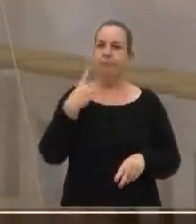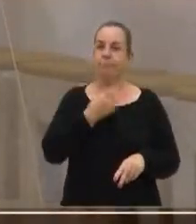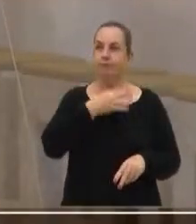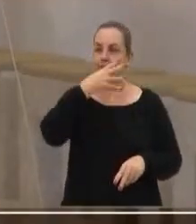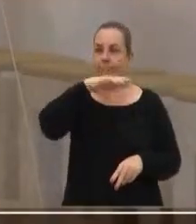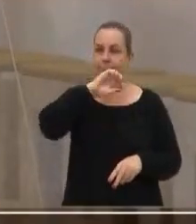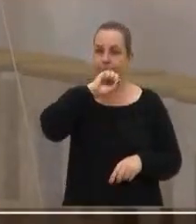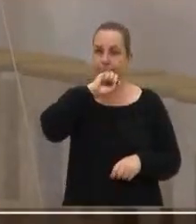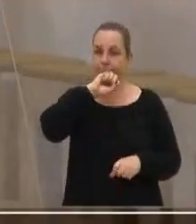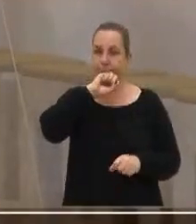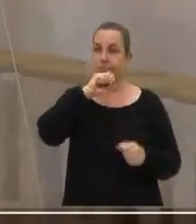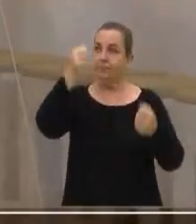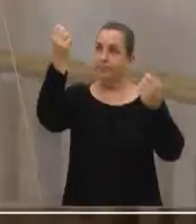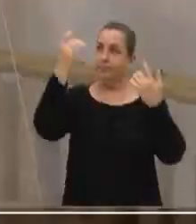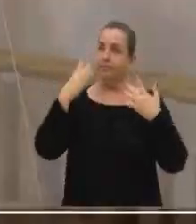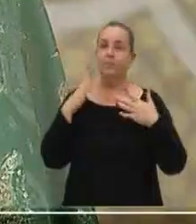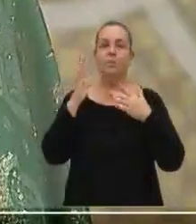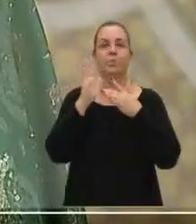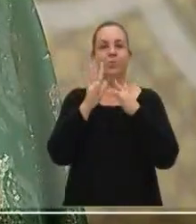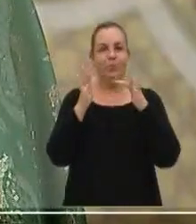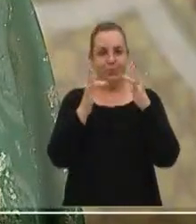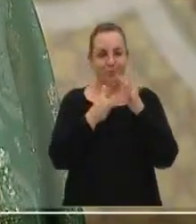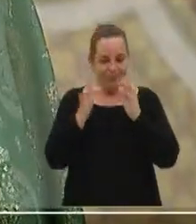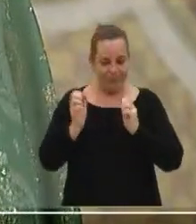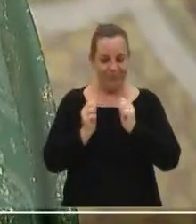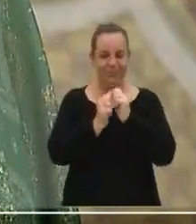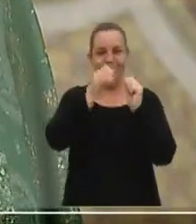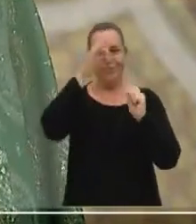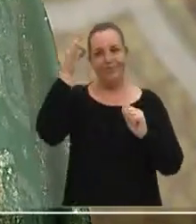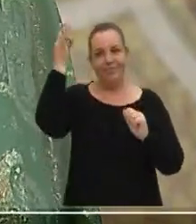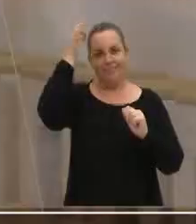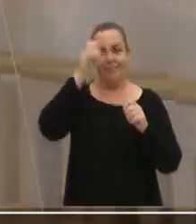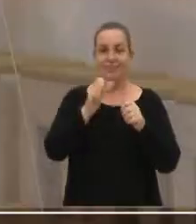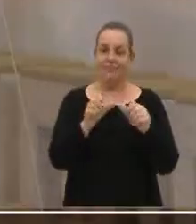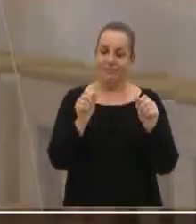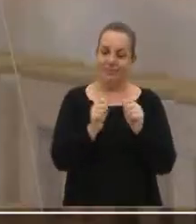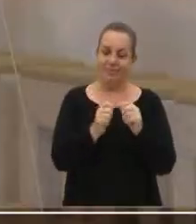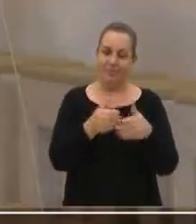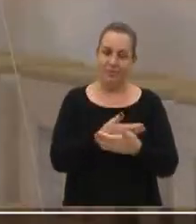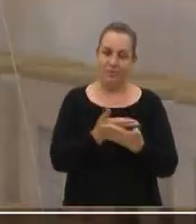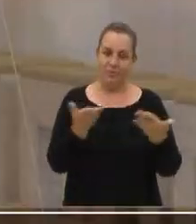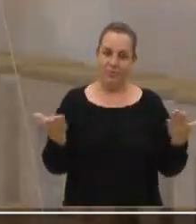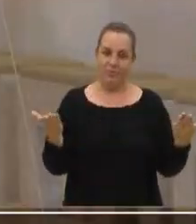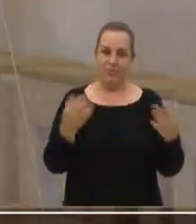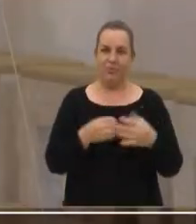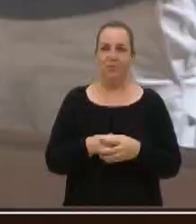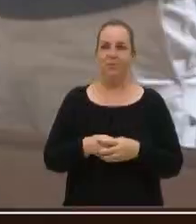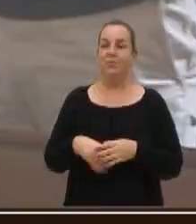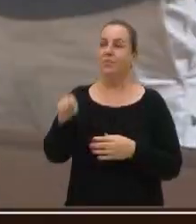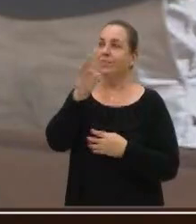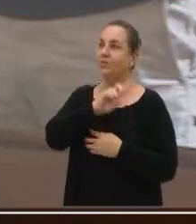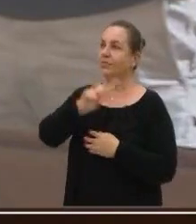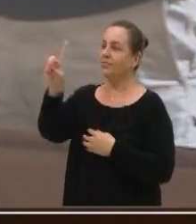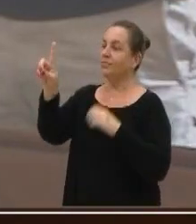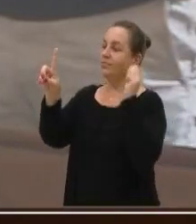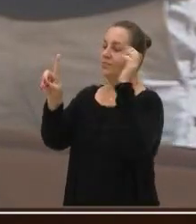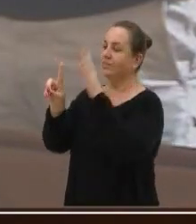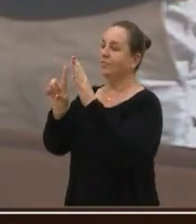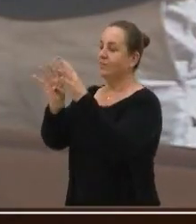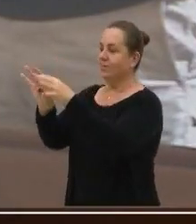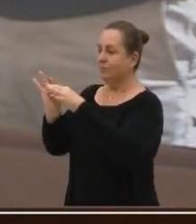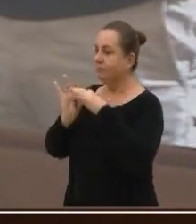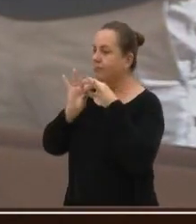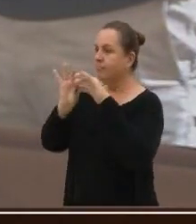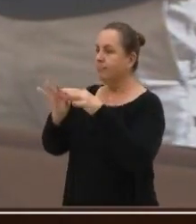Pai, que a graça de Jesus Cristo com o Espírito Santo esteja com todos vocês. Bendito